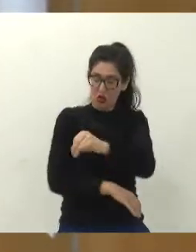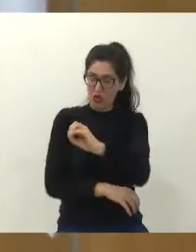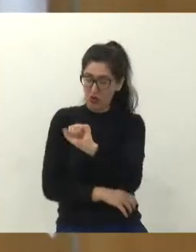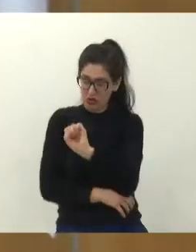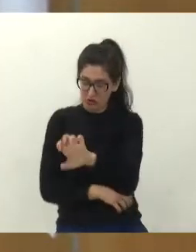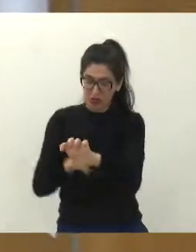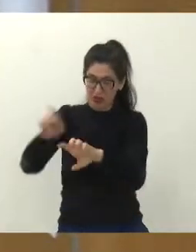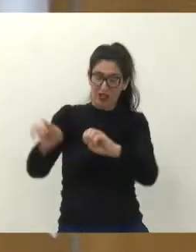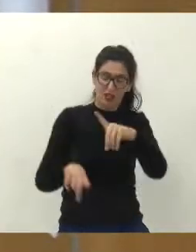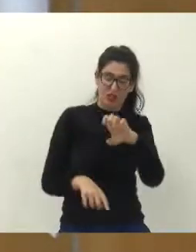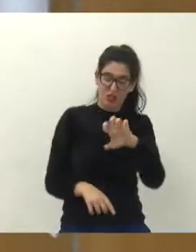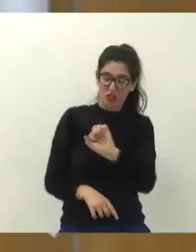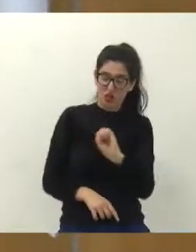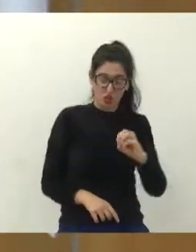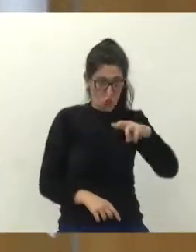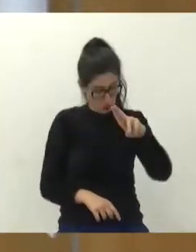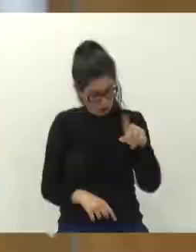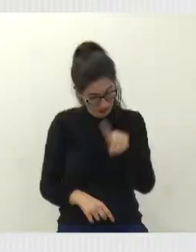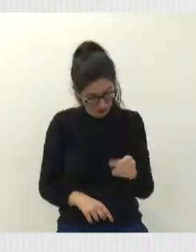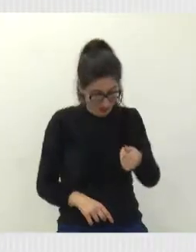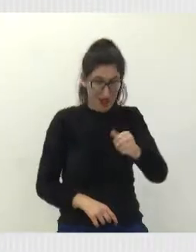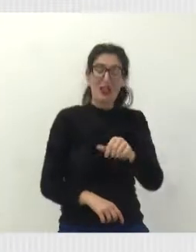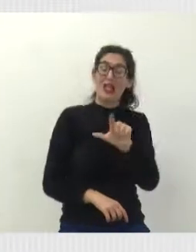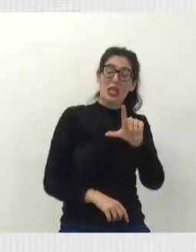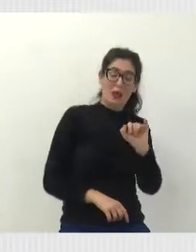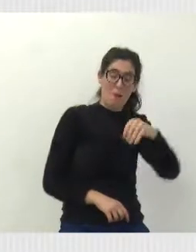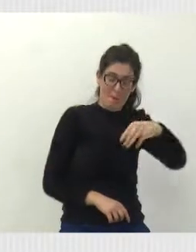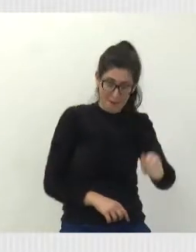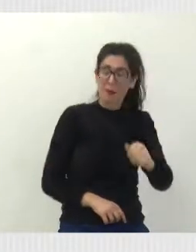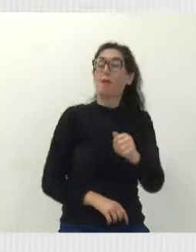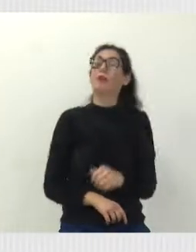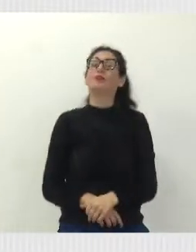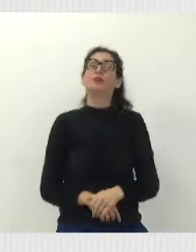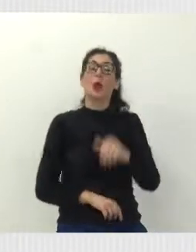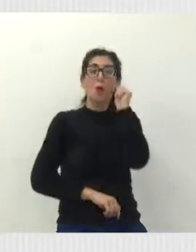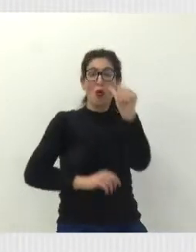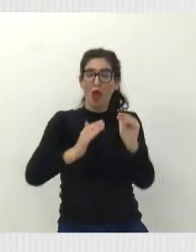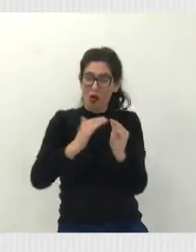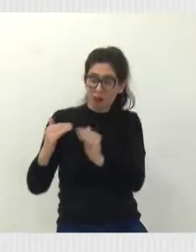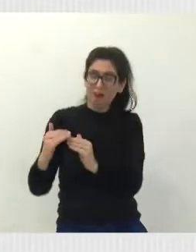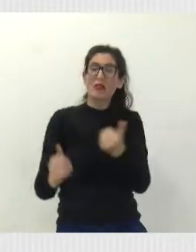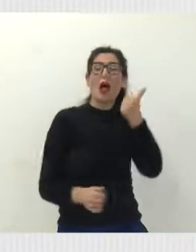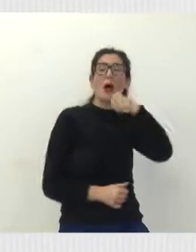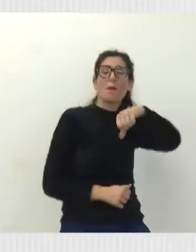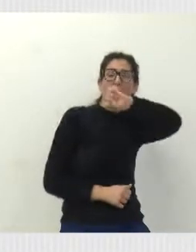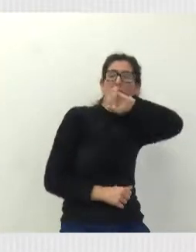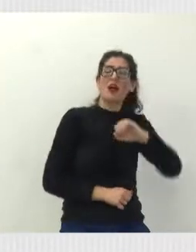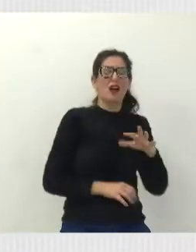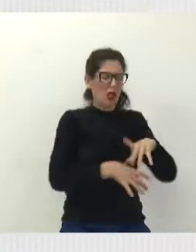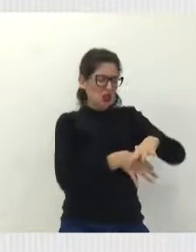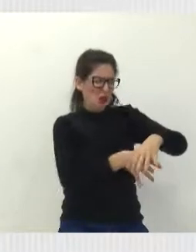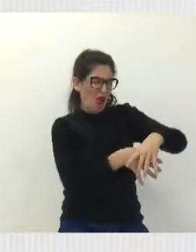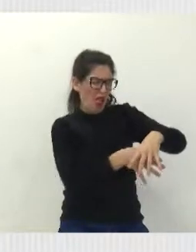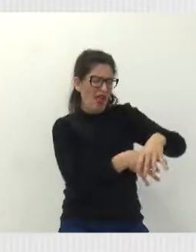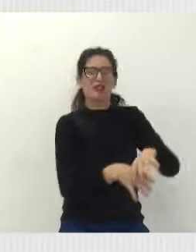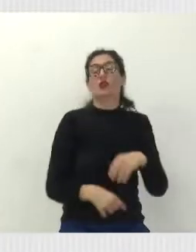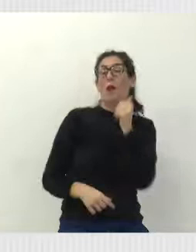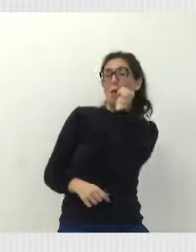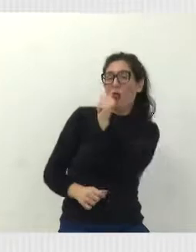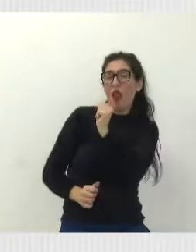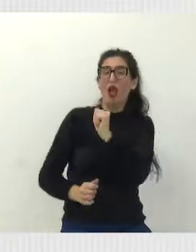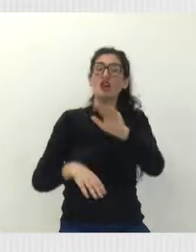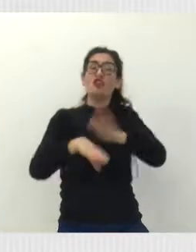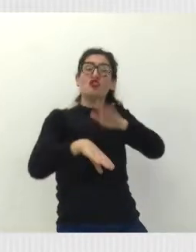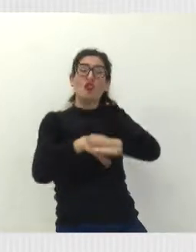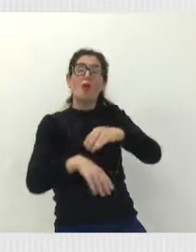Lima, onde eu fui chamado por um munícipe, que tem uma mãe que está doente, reclamando de uma obra do